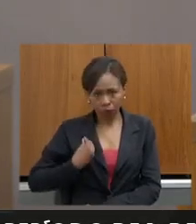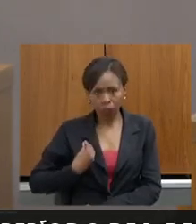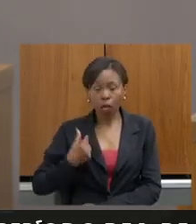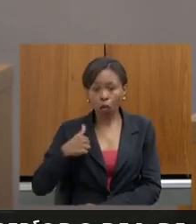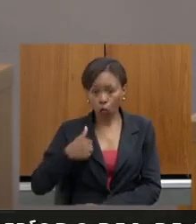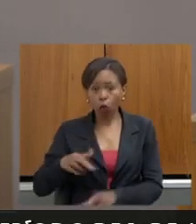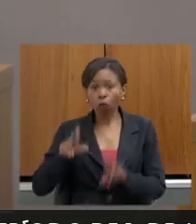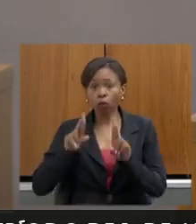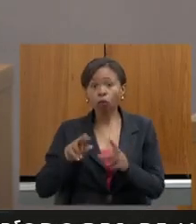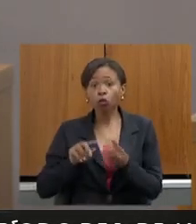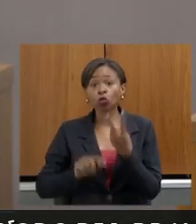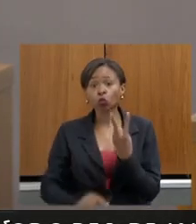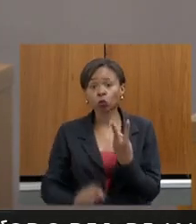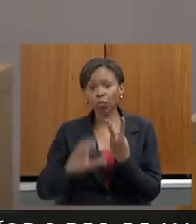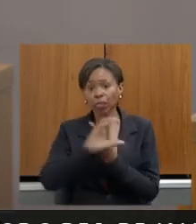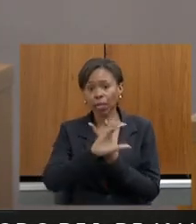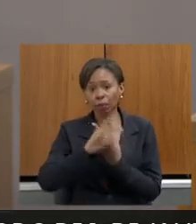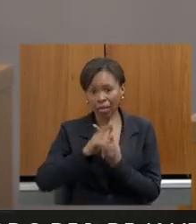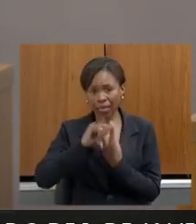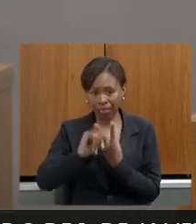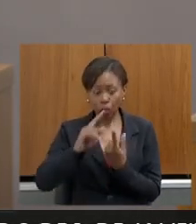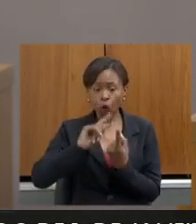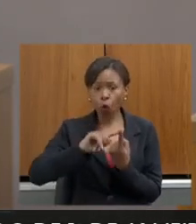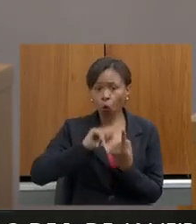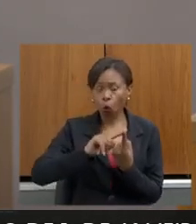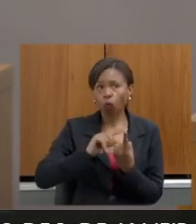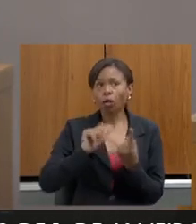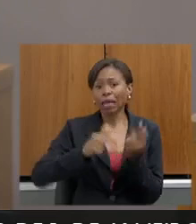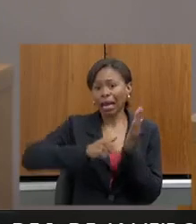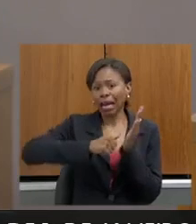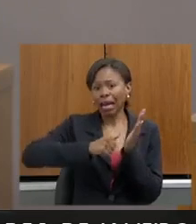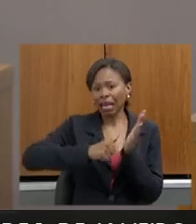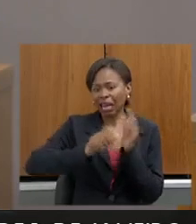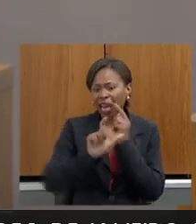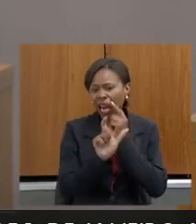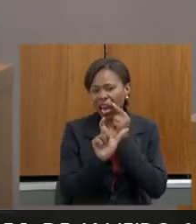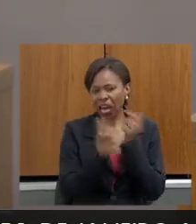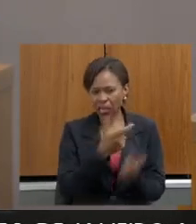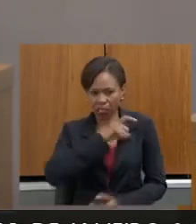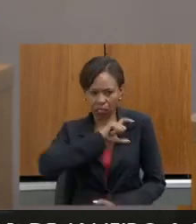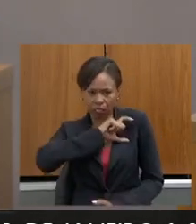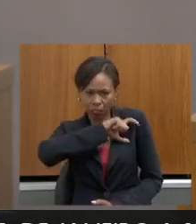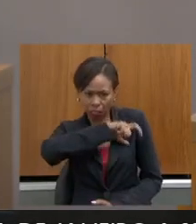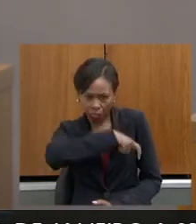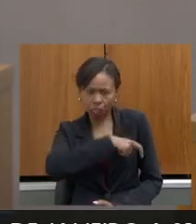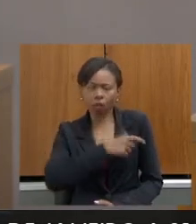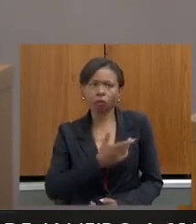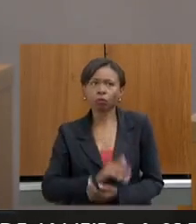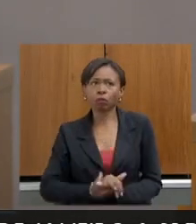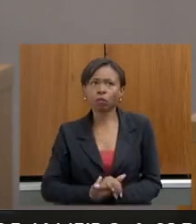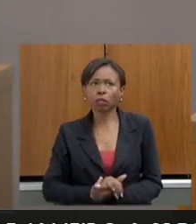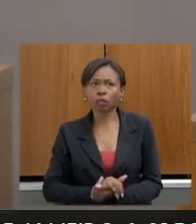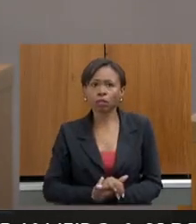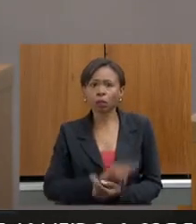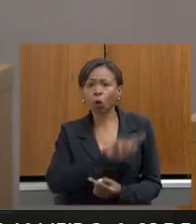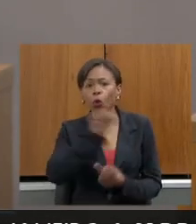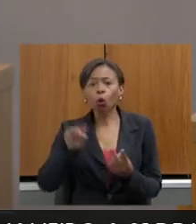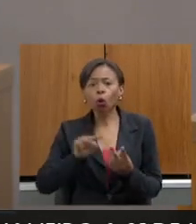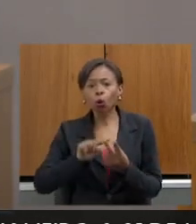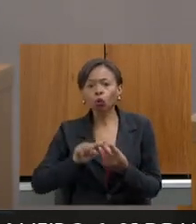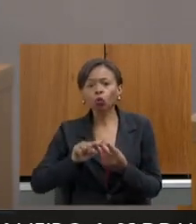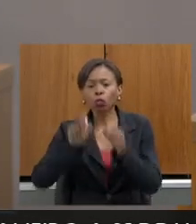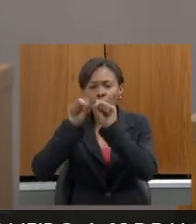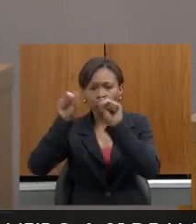uma de facilitação de carteira de habilitação a outra é da do sistema